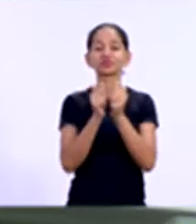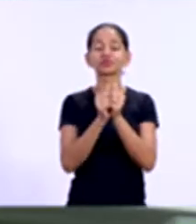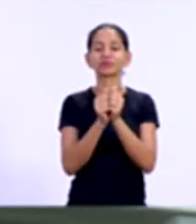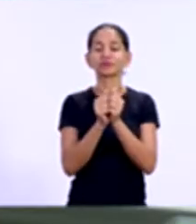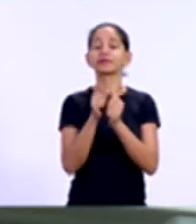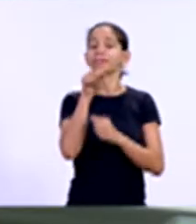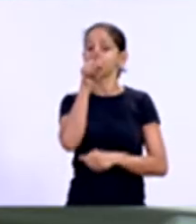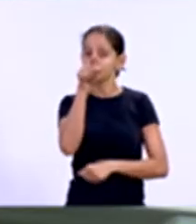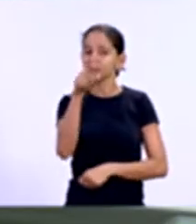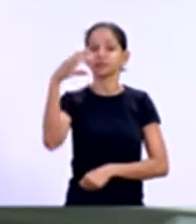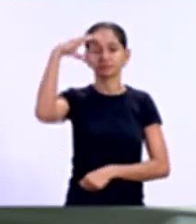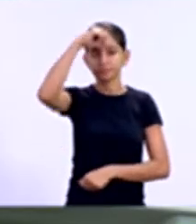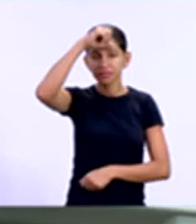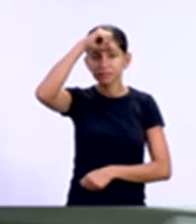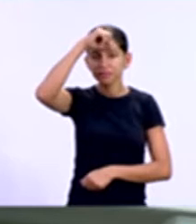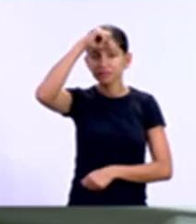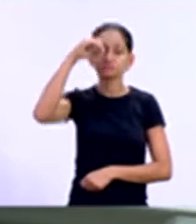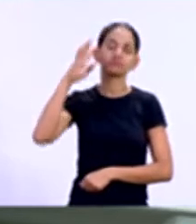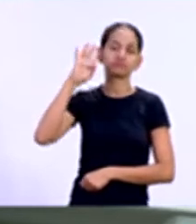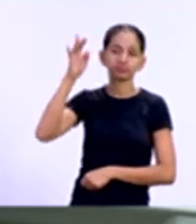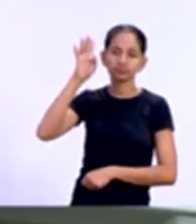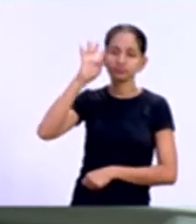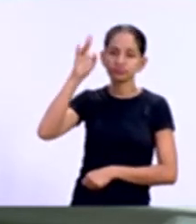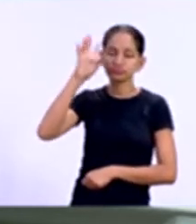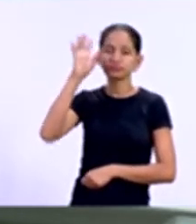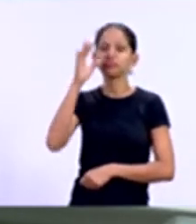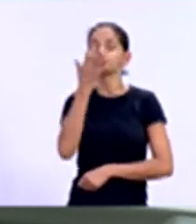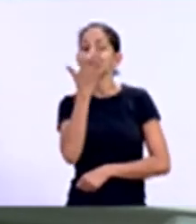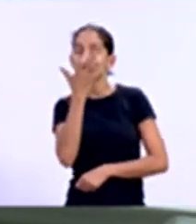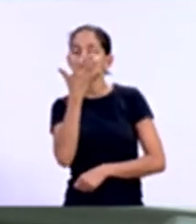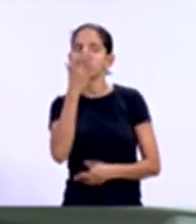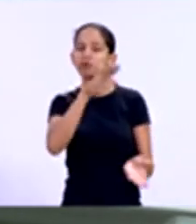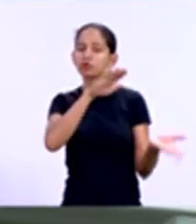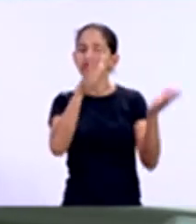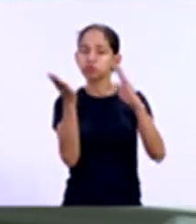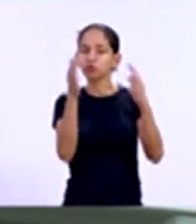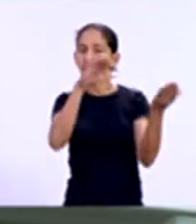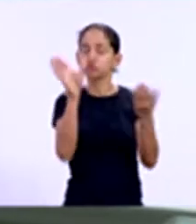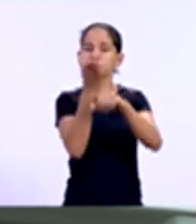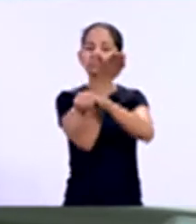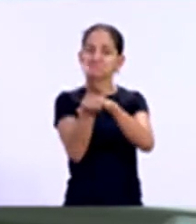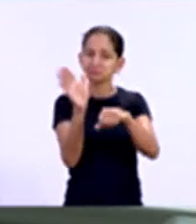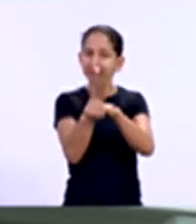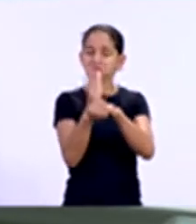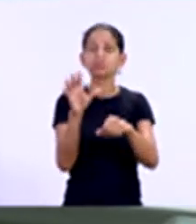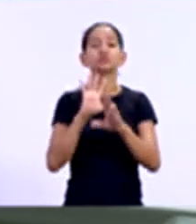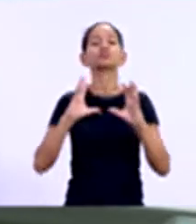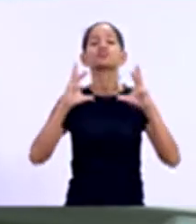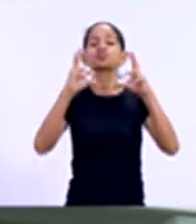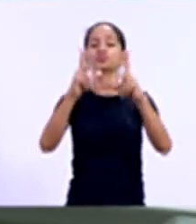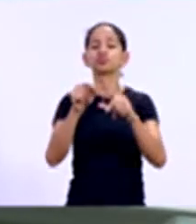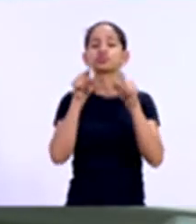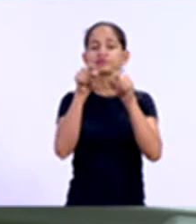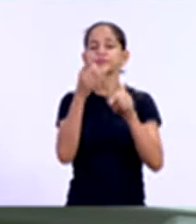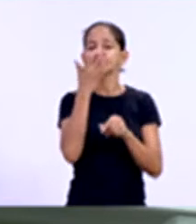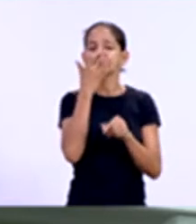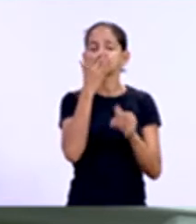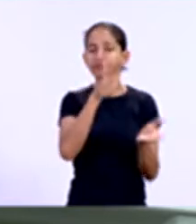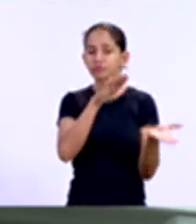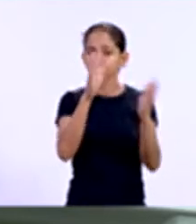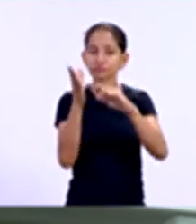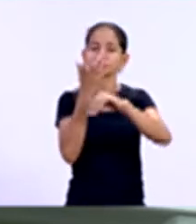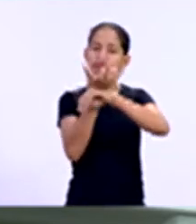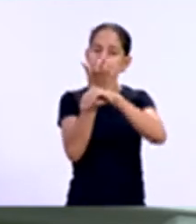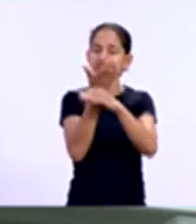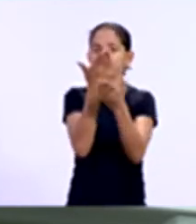que você aprendeu na educação à distância, por meio dos conteúdos e das disciplinas que você vai cursar daqui